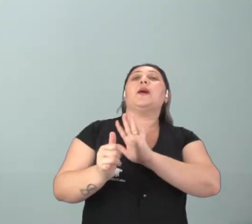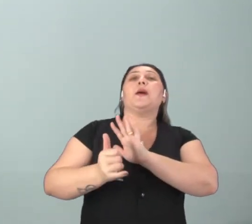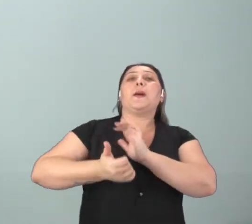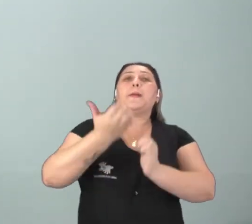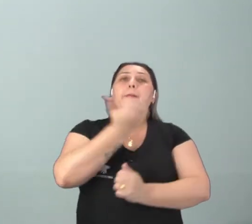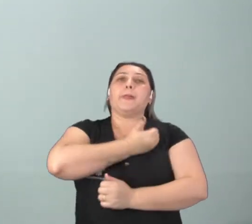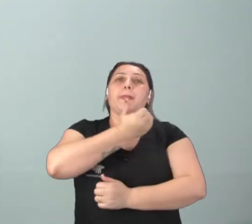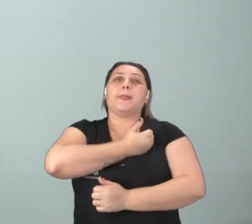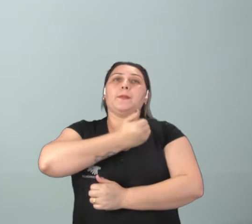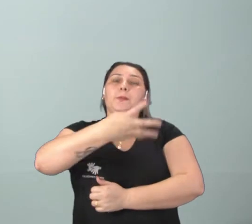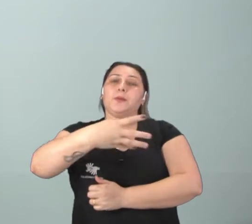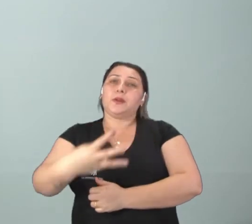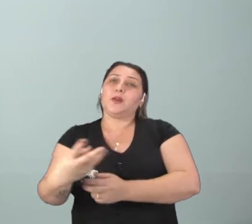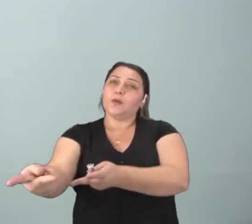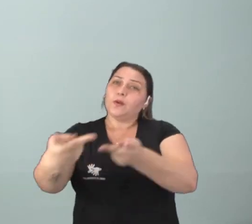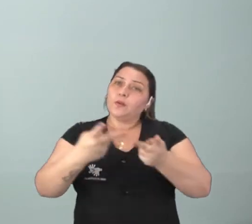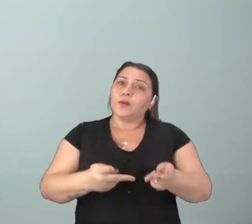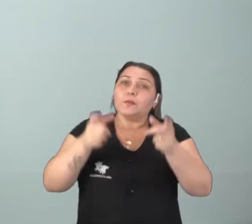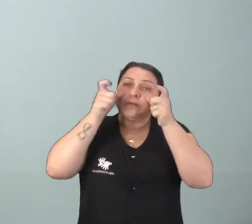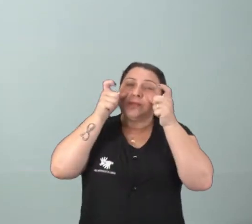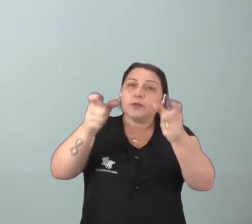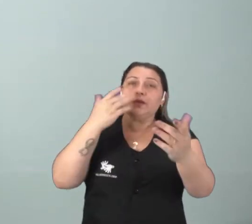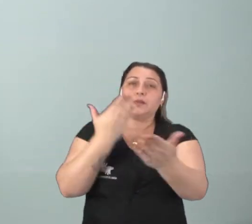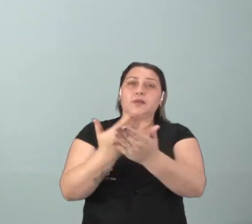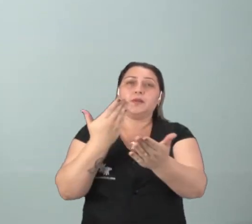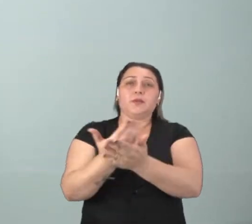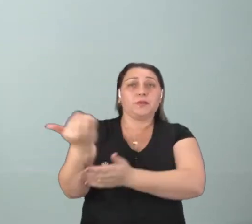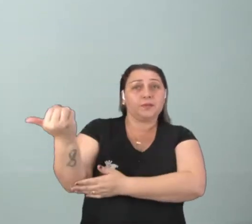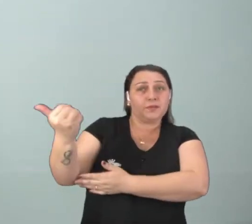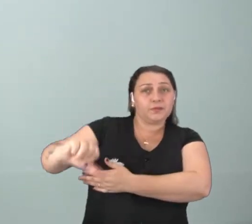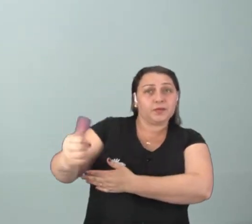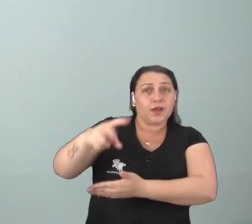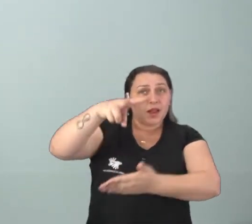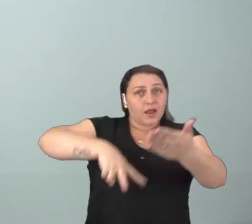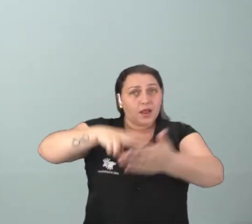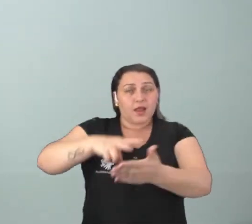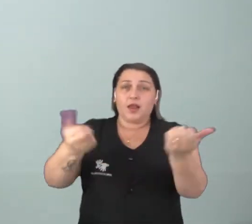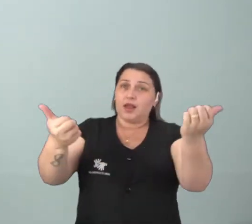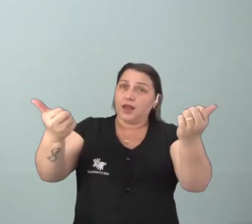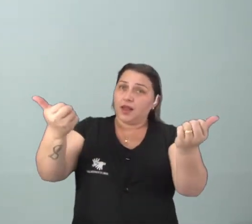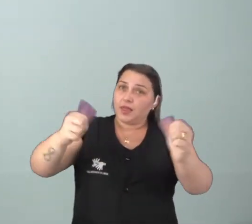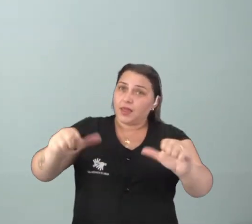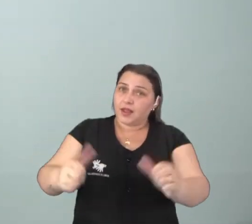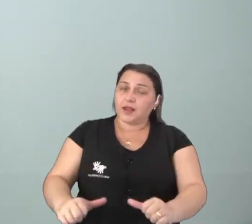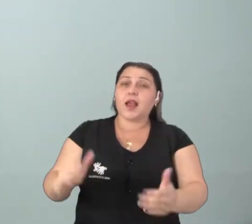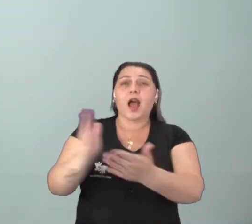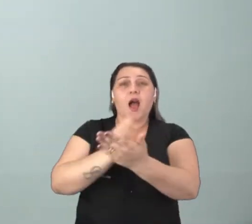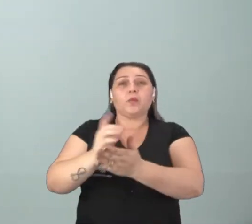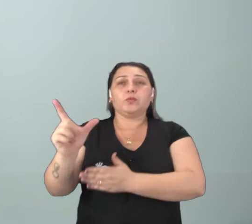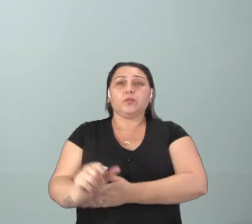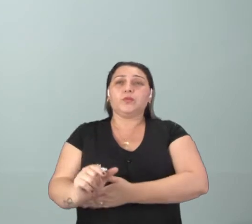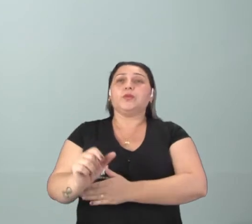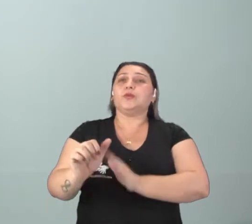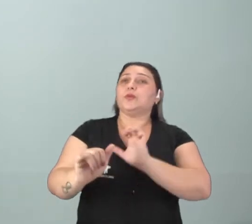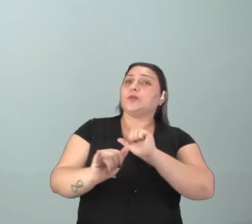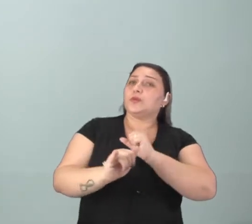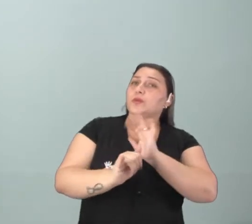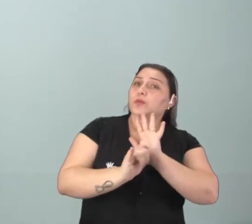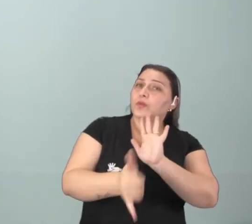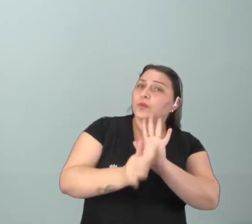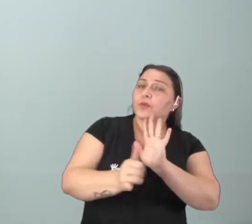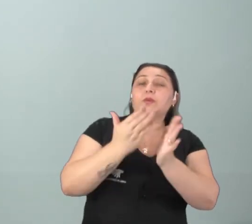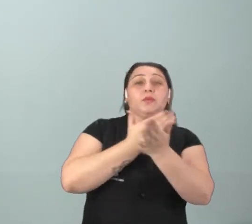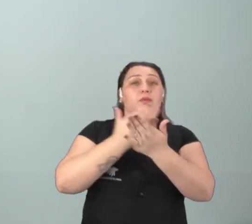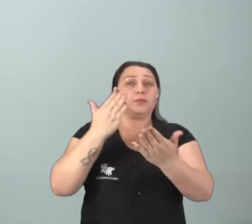vocês a prestarem atenção bastante na nossa aula e vamos analisar, vamos ler e analisar alguns microcontos. Mas para a gente iniciar a